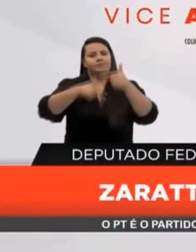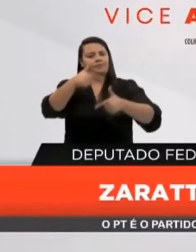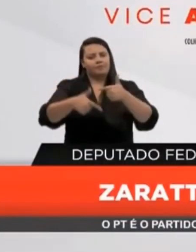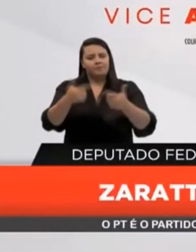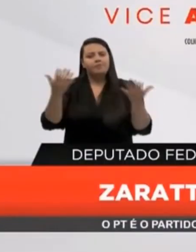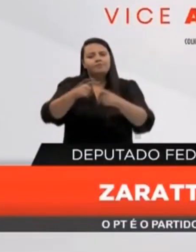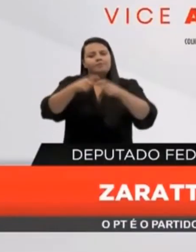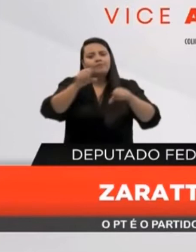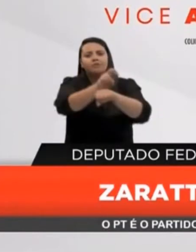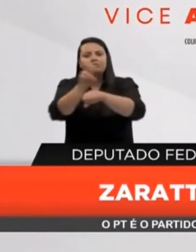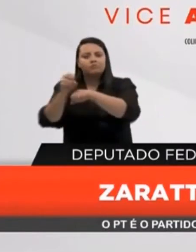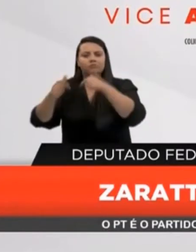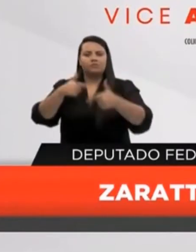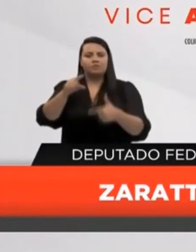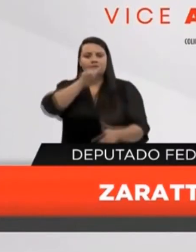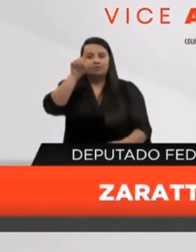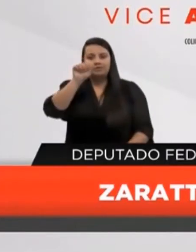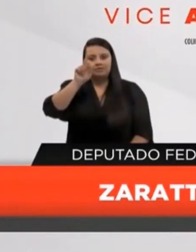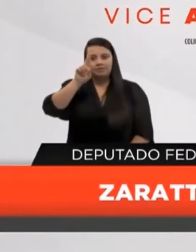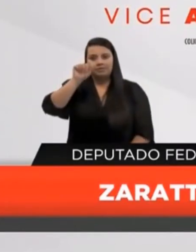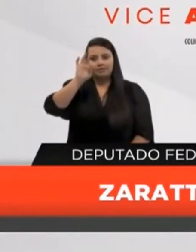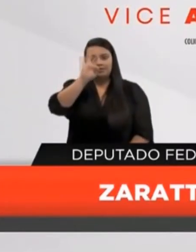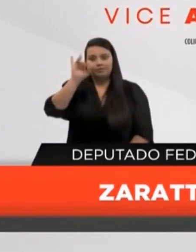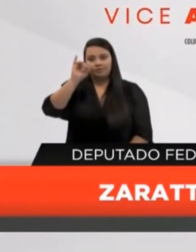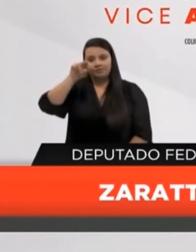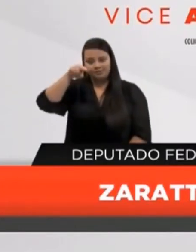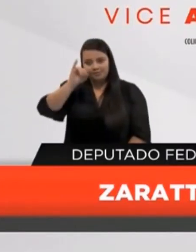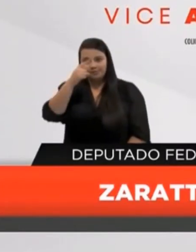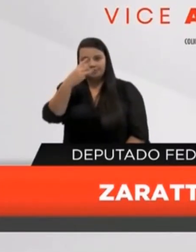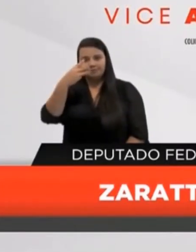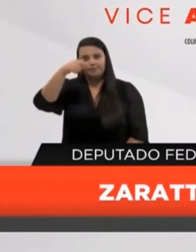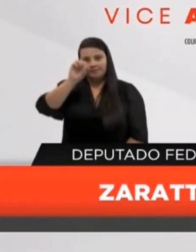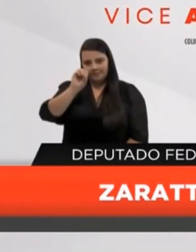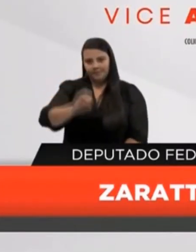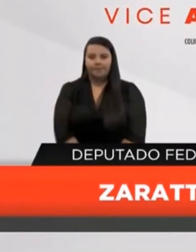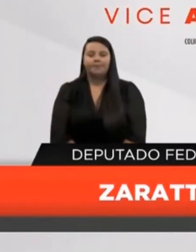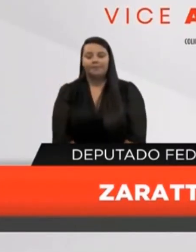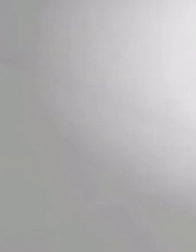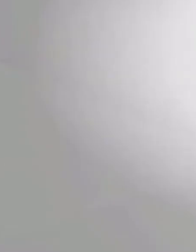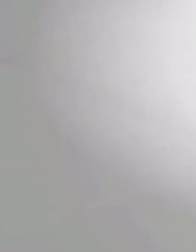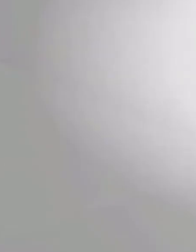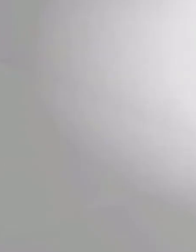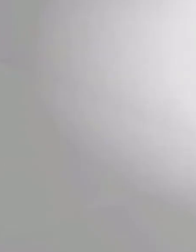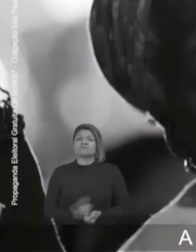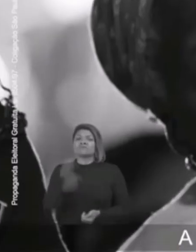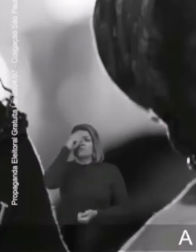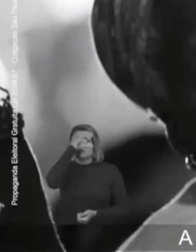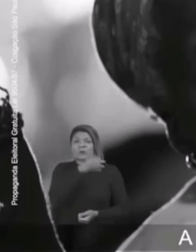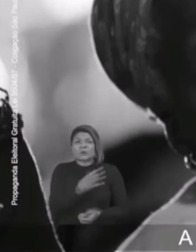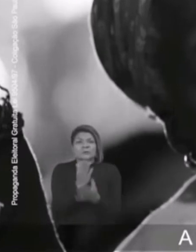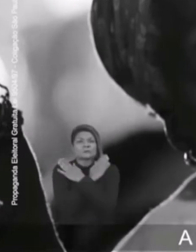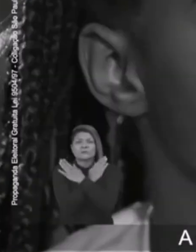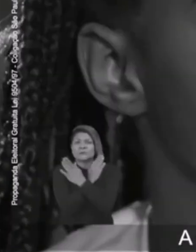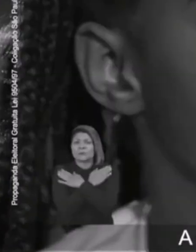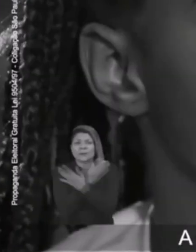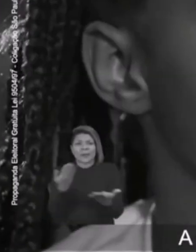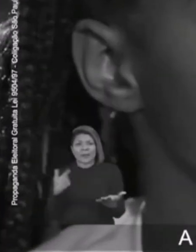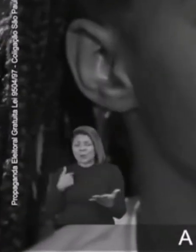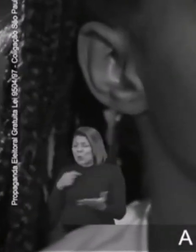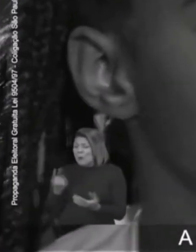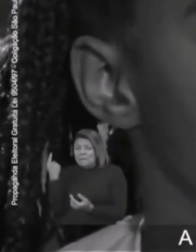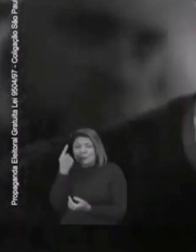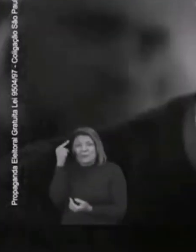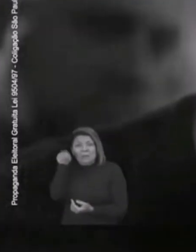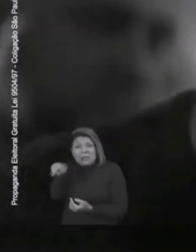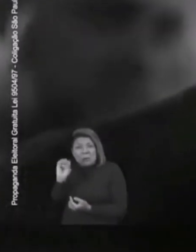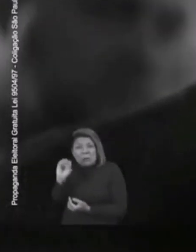a reforma trabalhista e da Previdência. Por emprego para os trabalhadores, Zaratini, 1370. PT! A violência e o desemprego